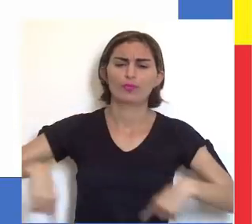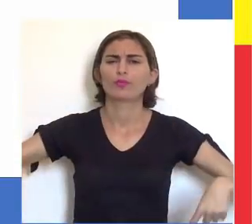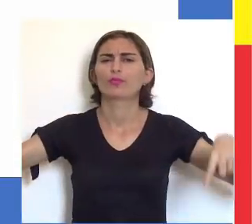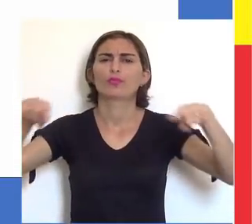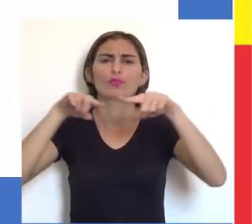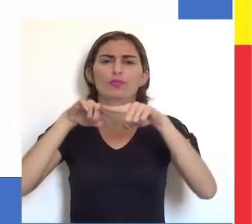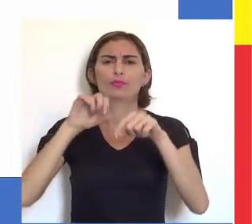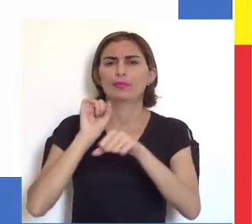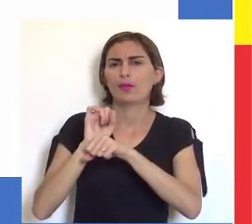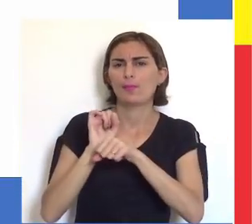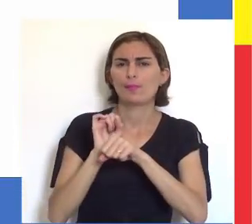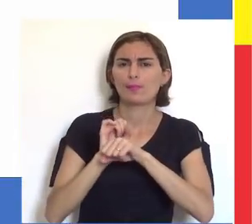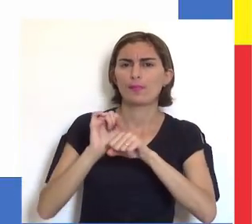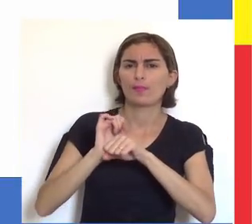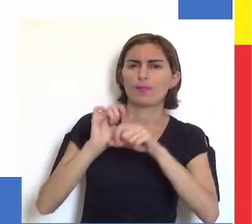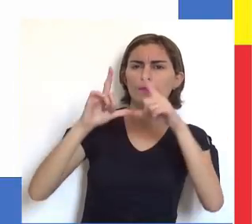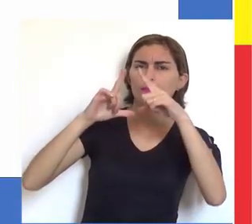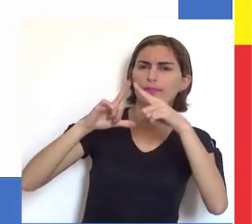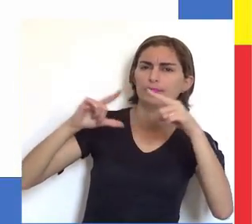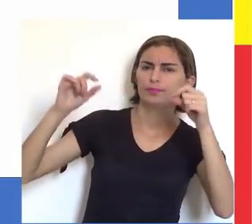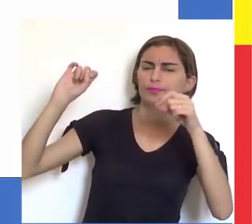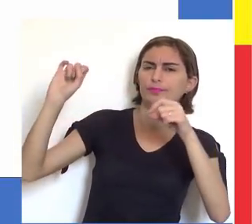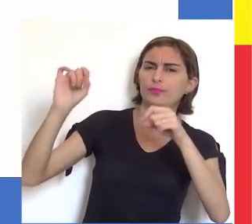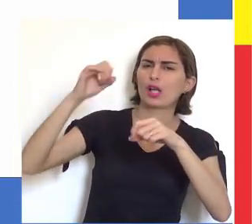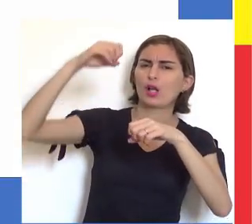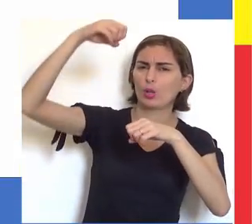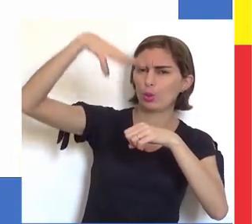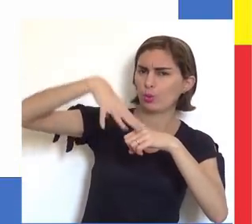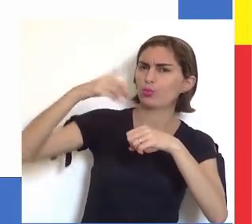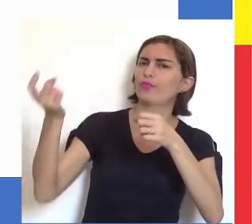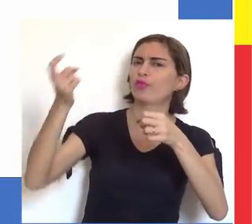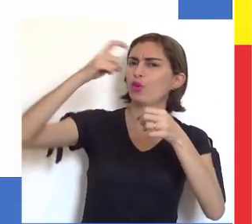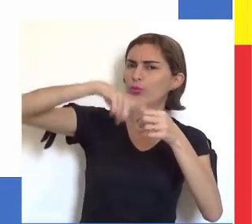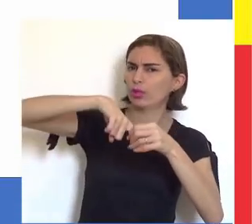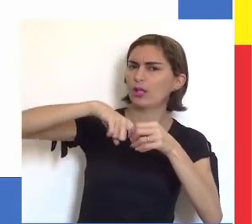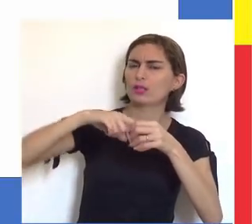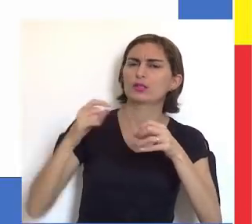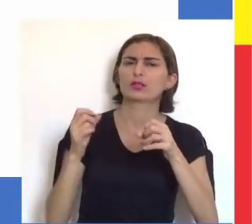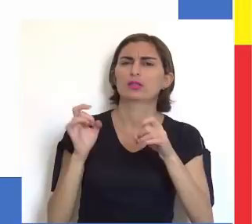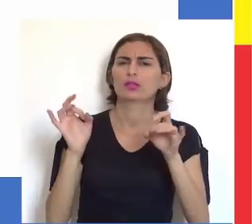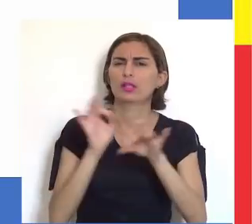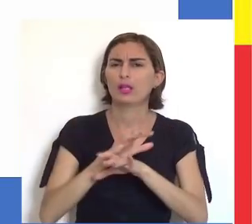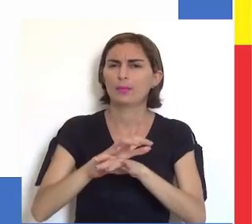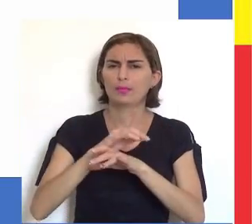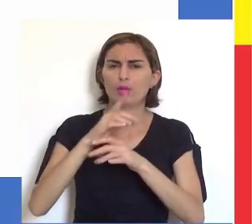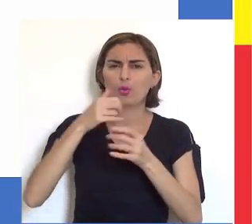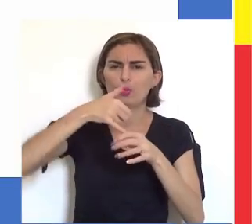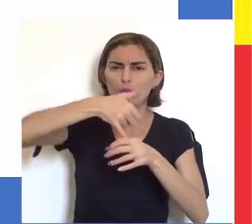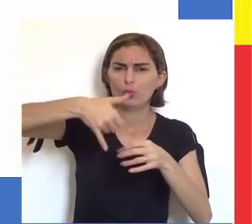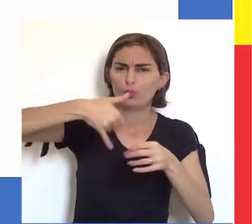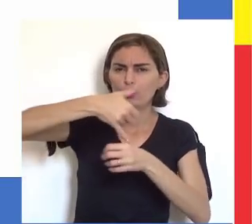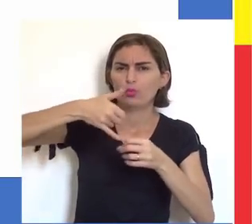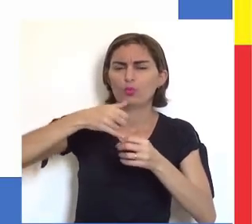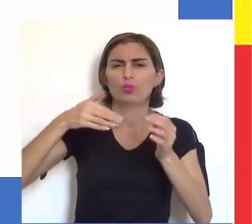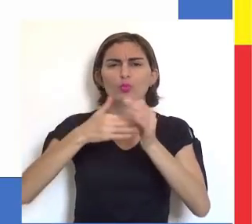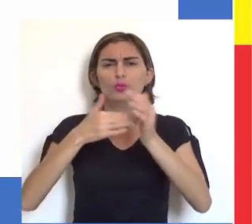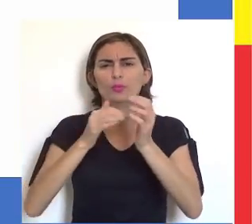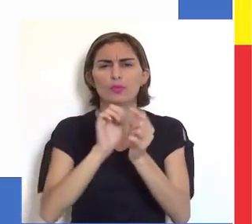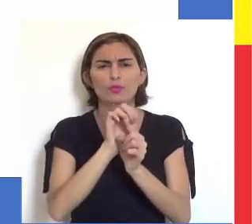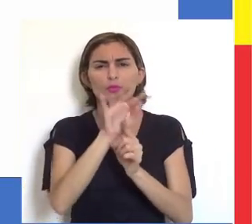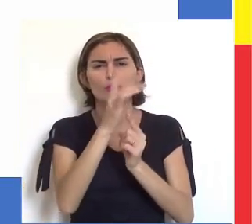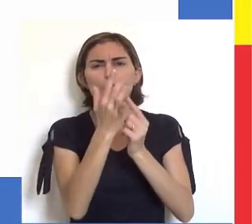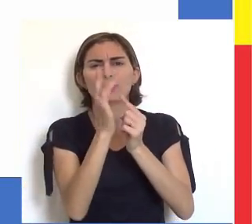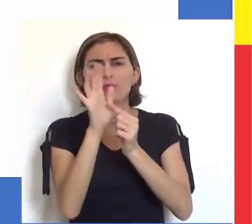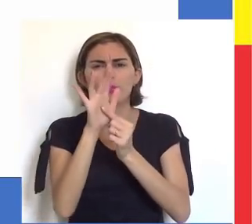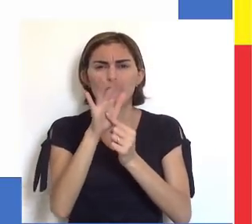dele esperávamos que a luz voltasse antes que acabasse o último galão de querosene. A isso chamávamos